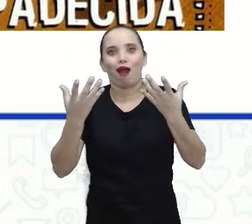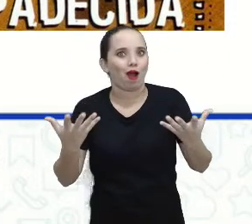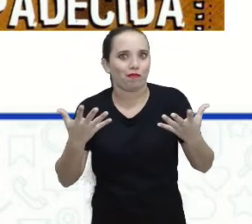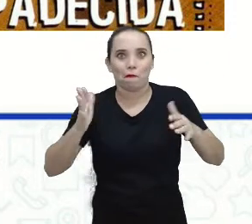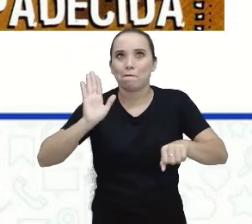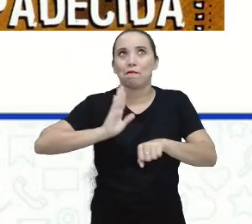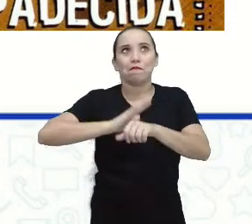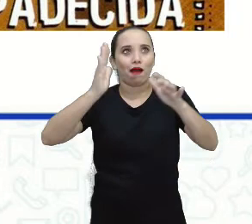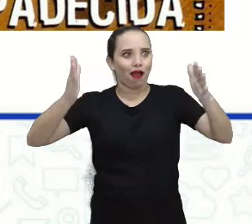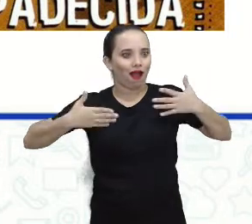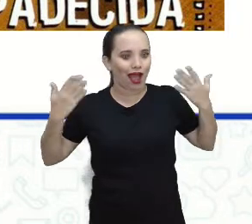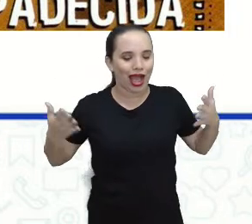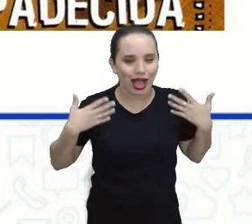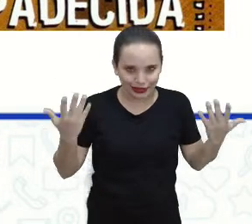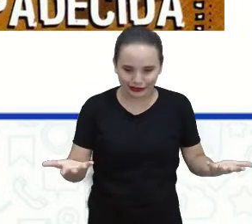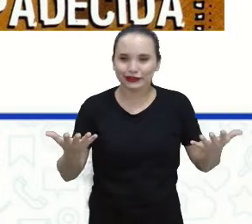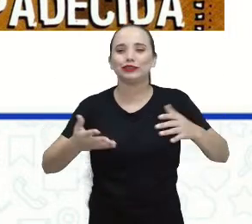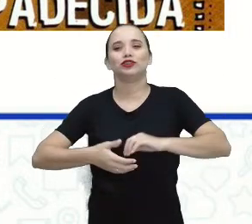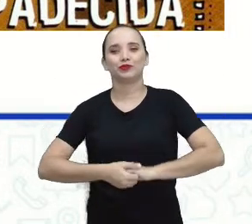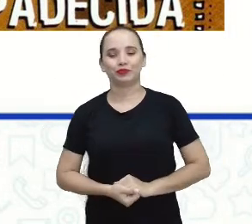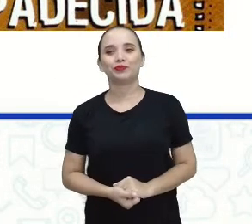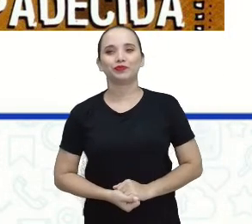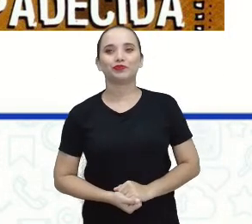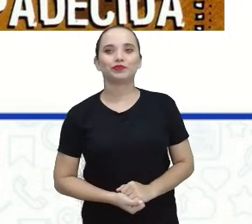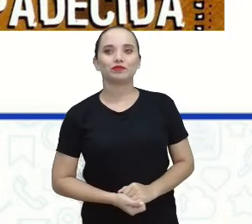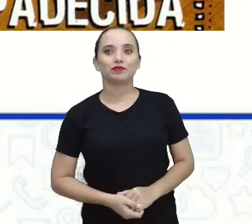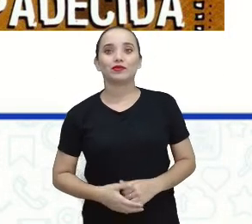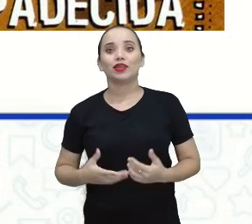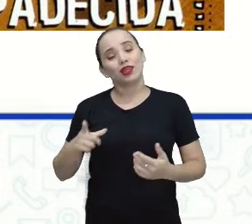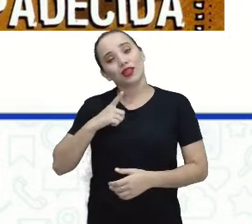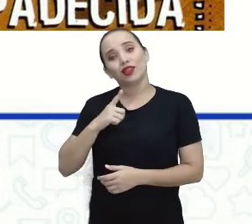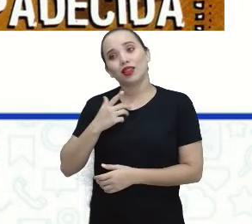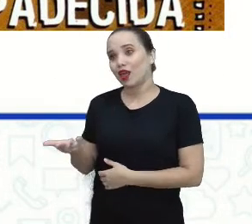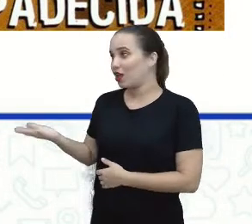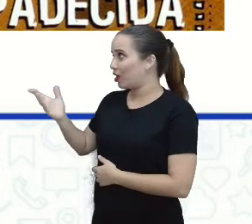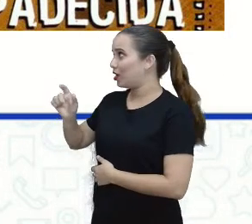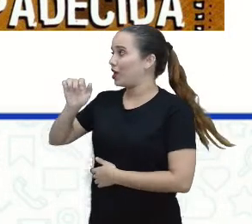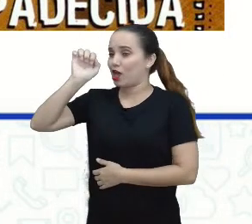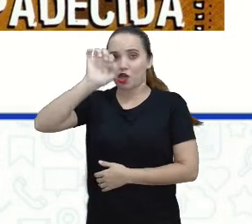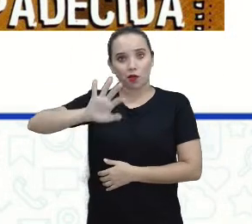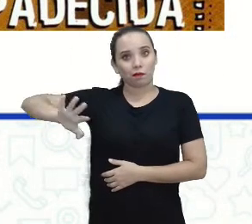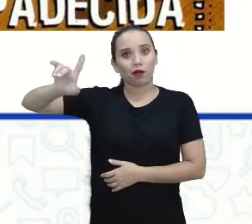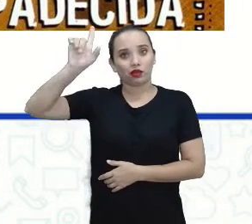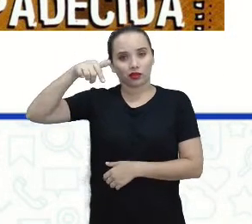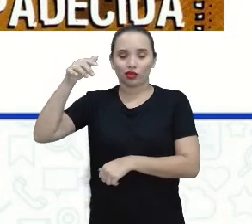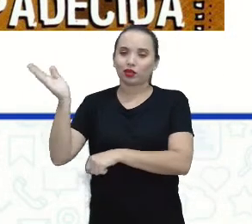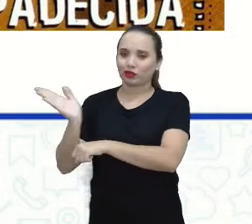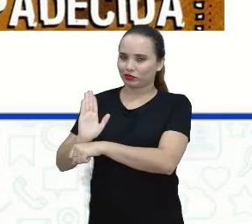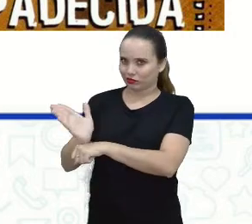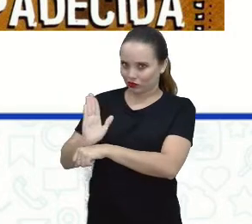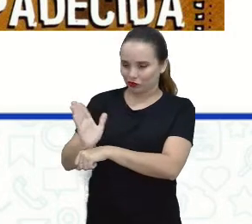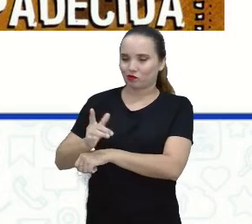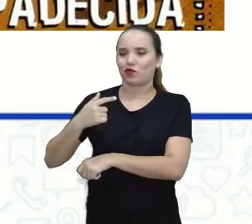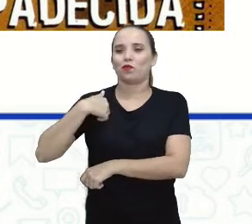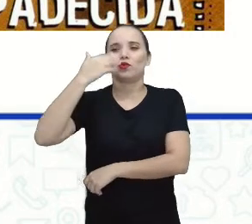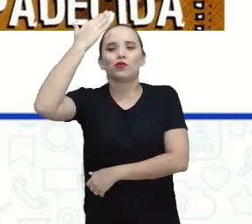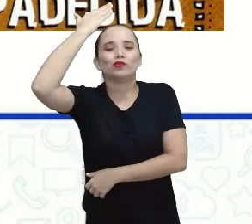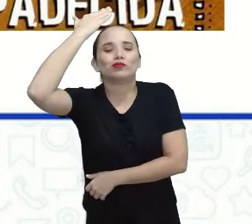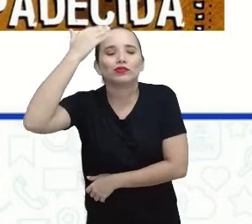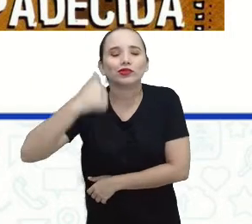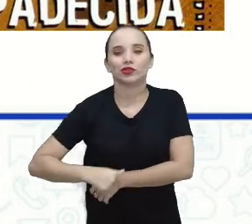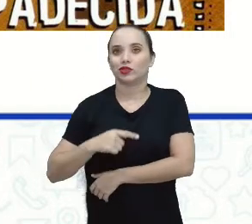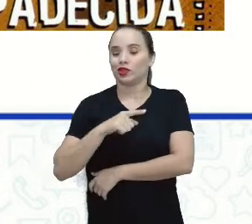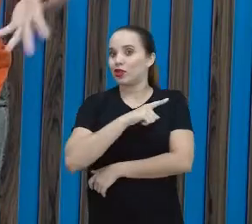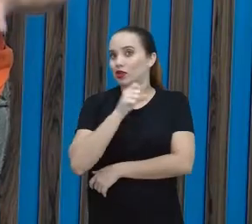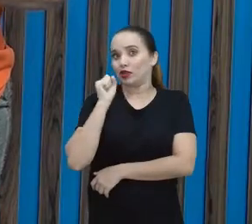da história de Chicó e João Grilo. E aí vocês estão vendo o filme que eu tenho certeza que não existe uma pessoa